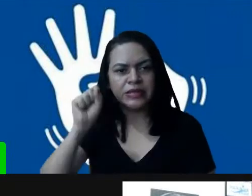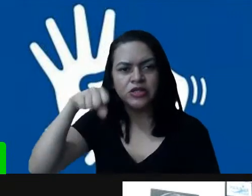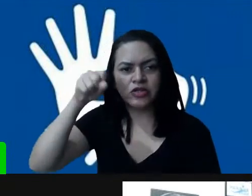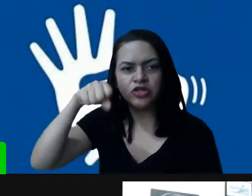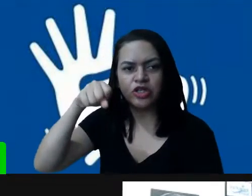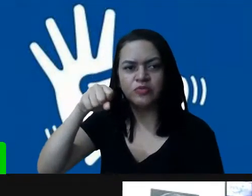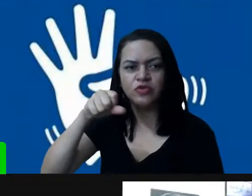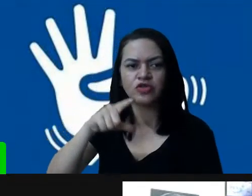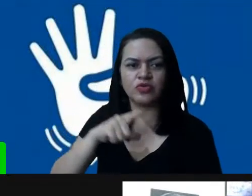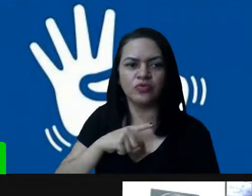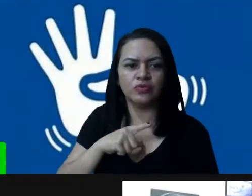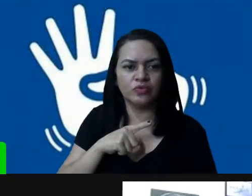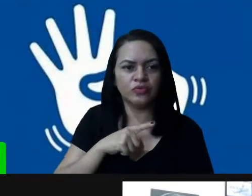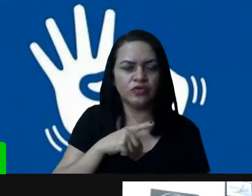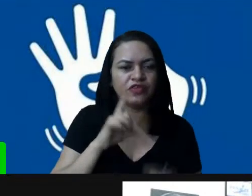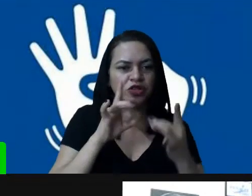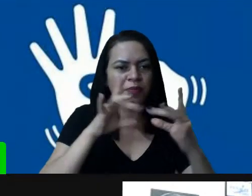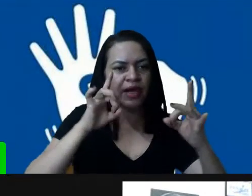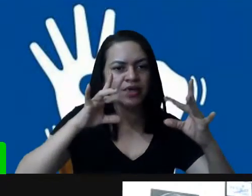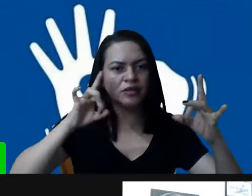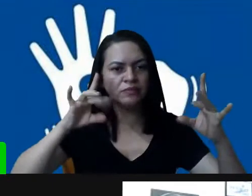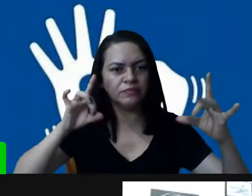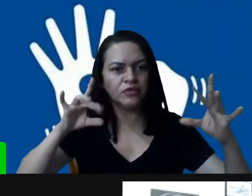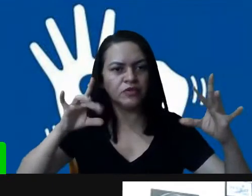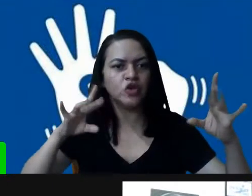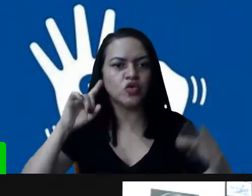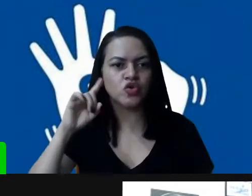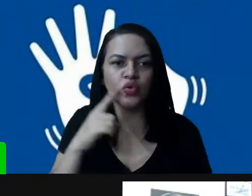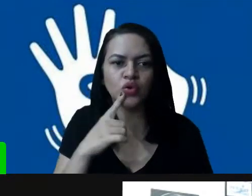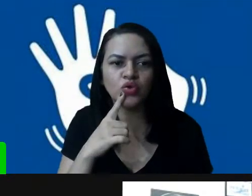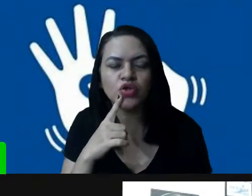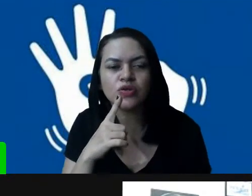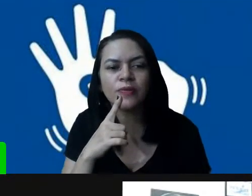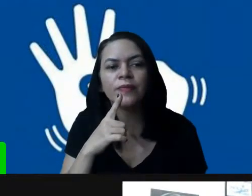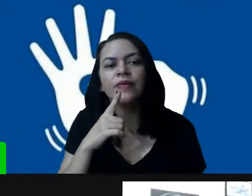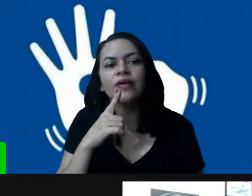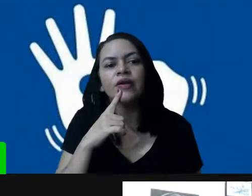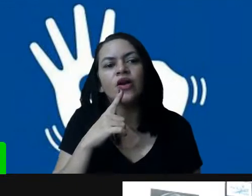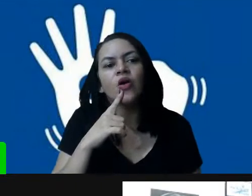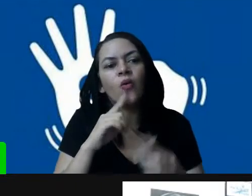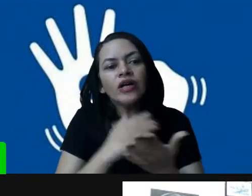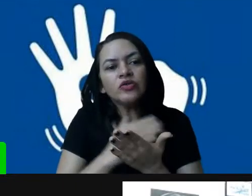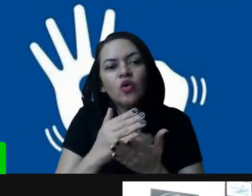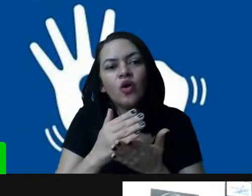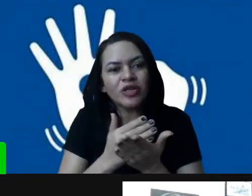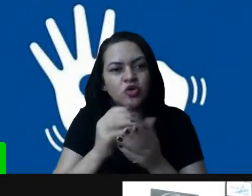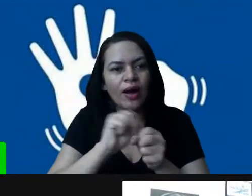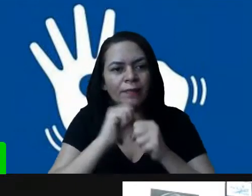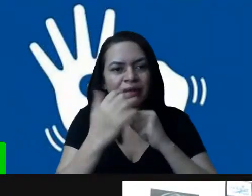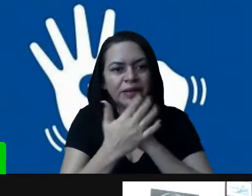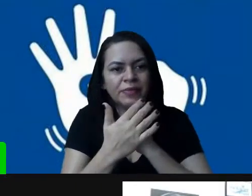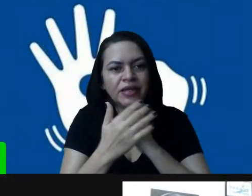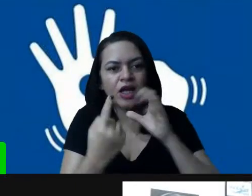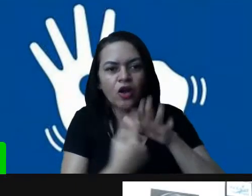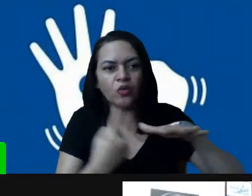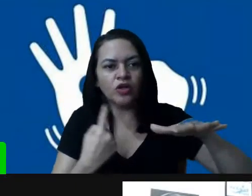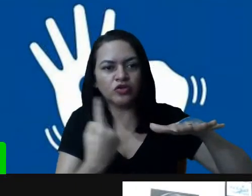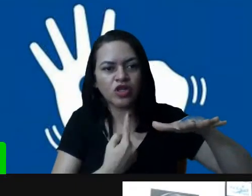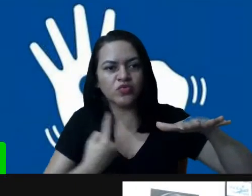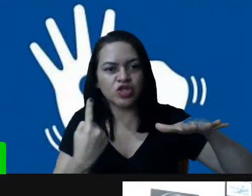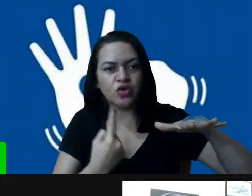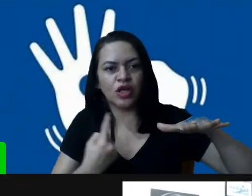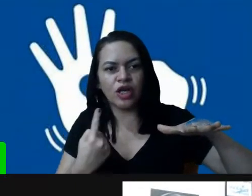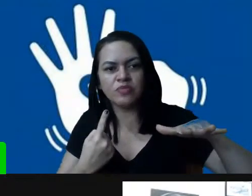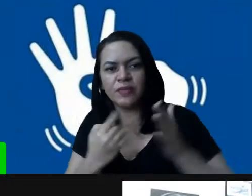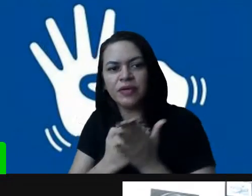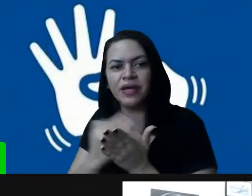Sim, nós temos um feedback dos surdos. Quando começou a pandemia, logo quando nós